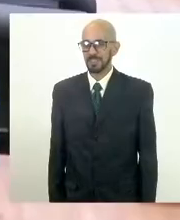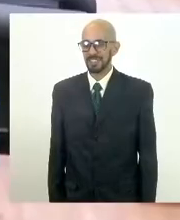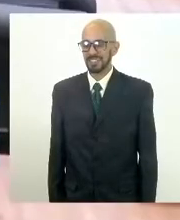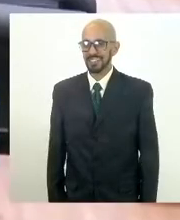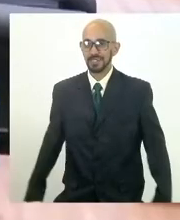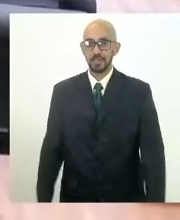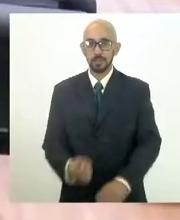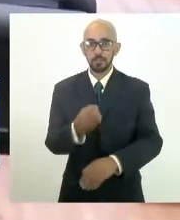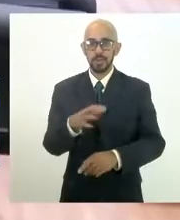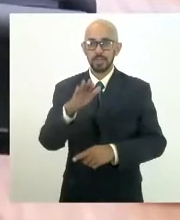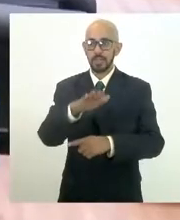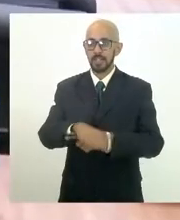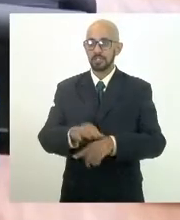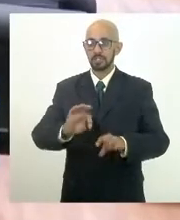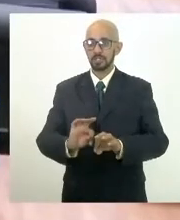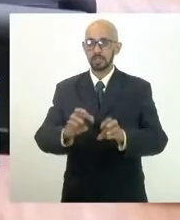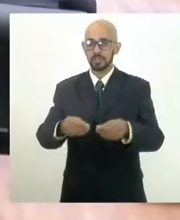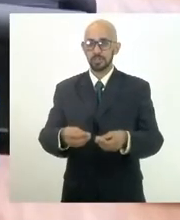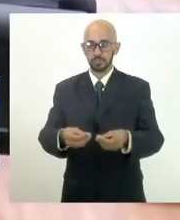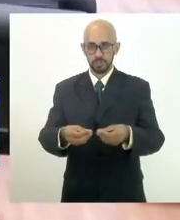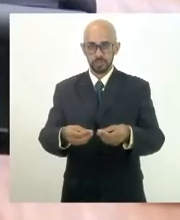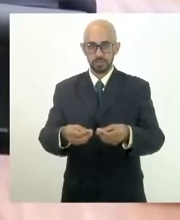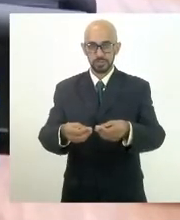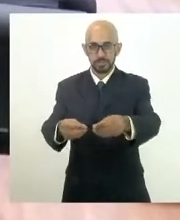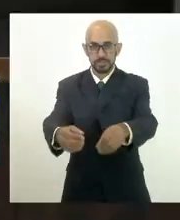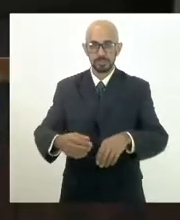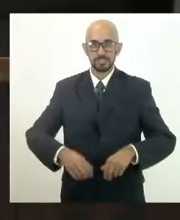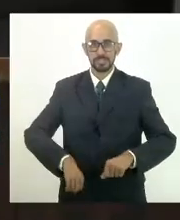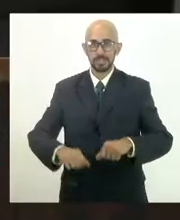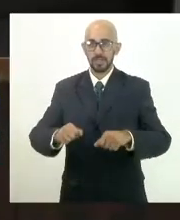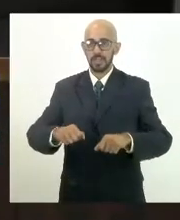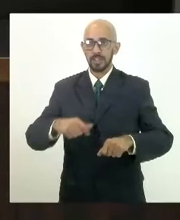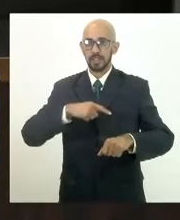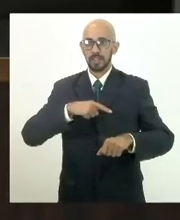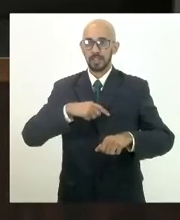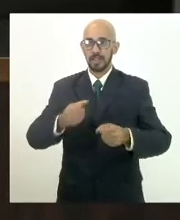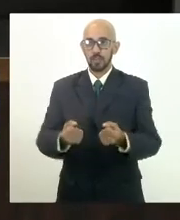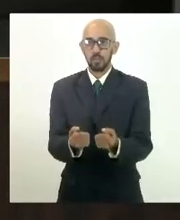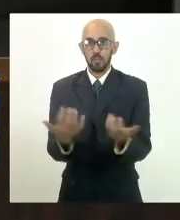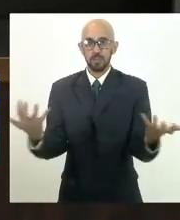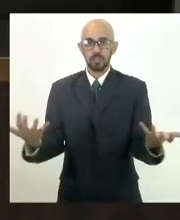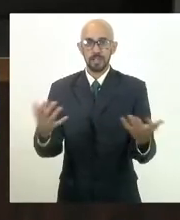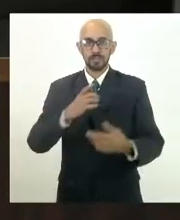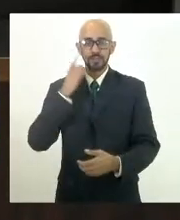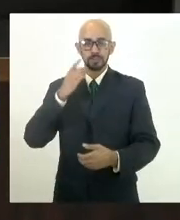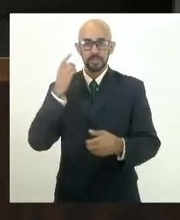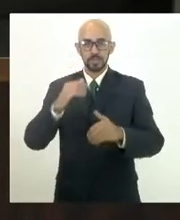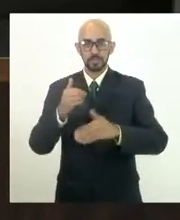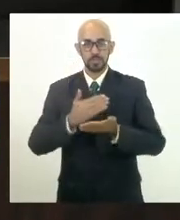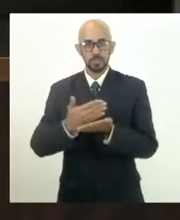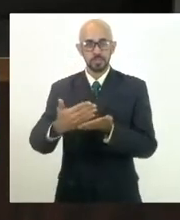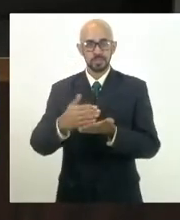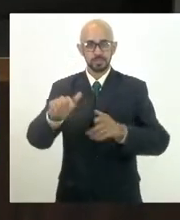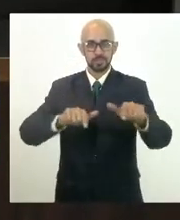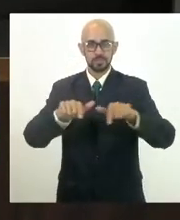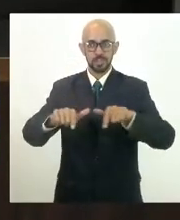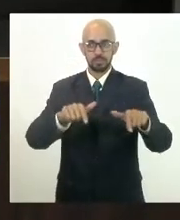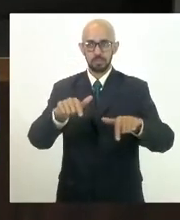Boa tarde a todas e todos. Havendo número legal sobre a proteção de Deus, iniciamos nossos trabalhos.